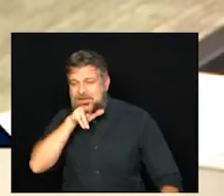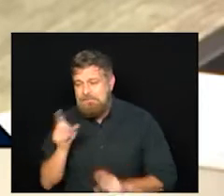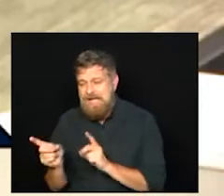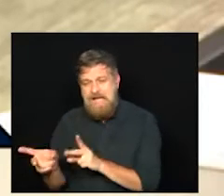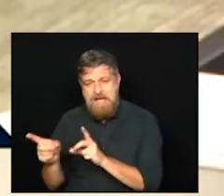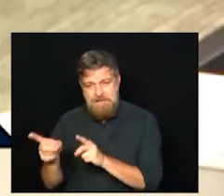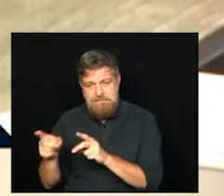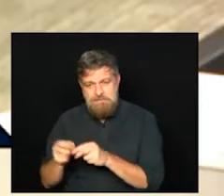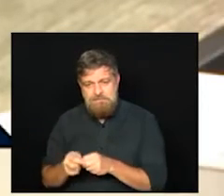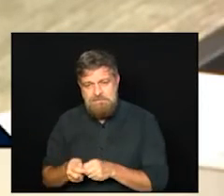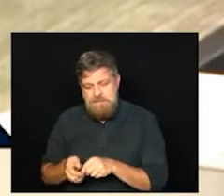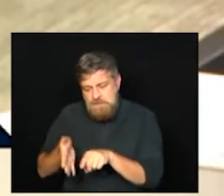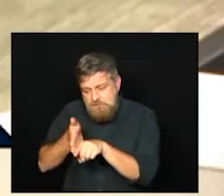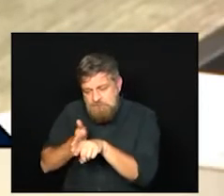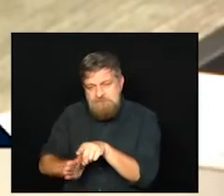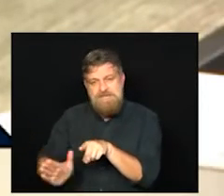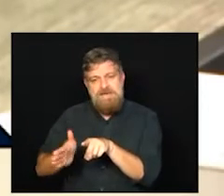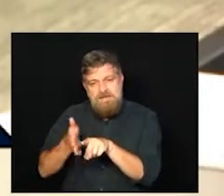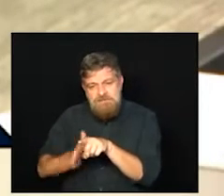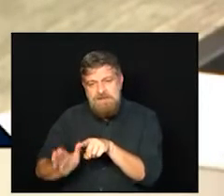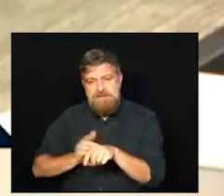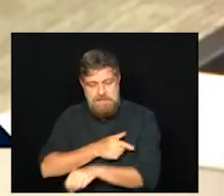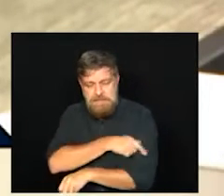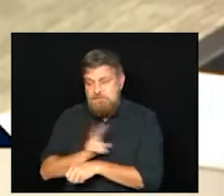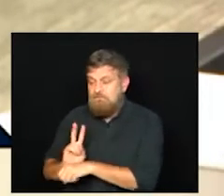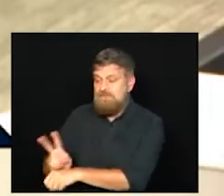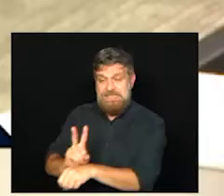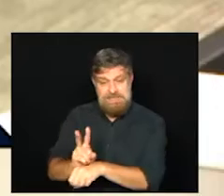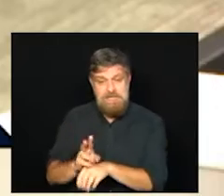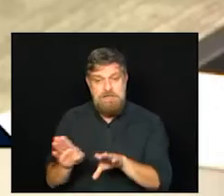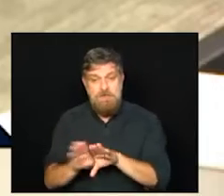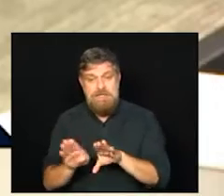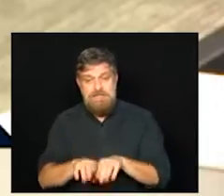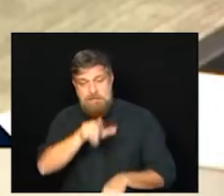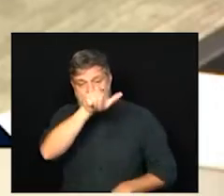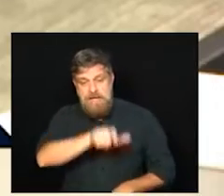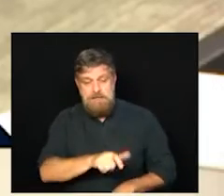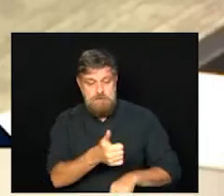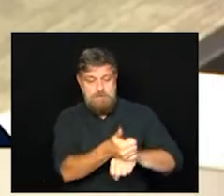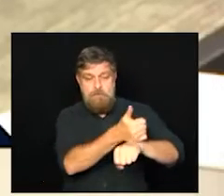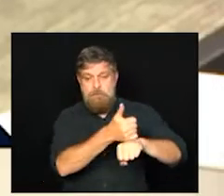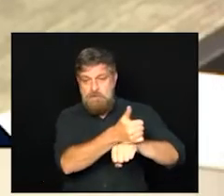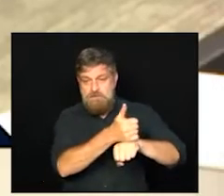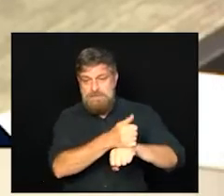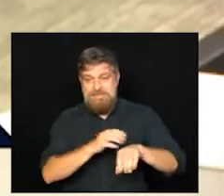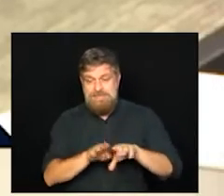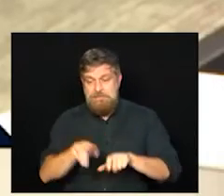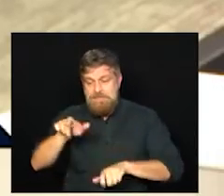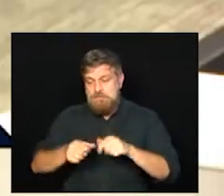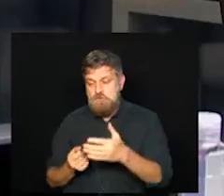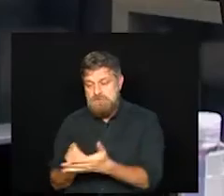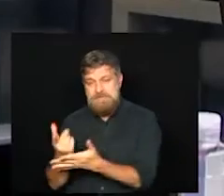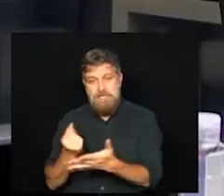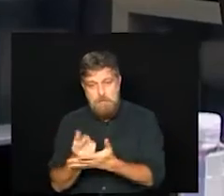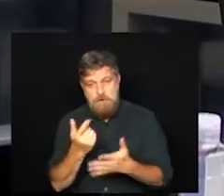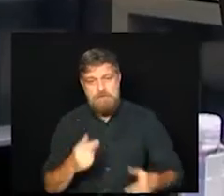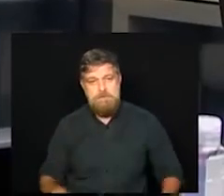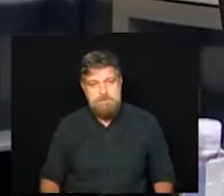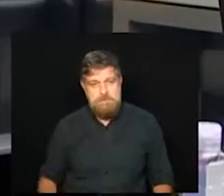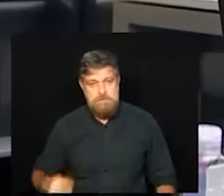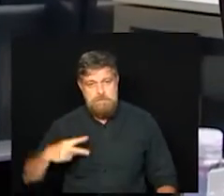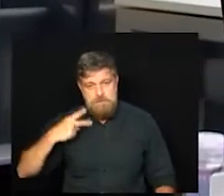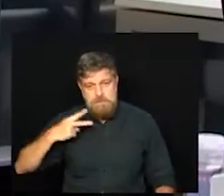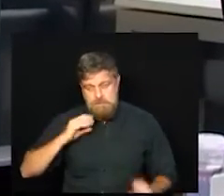sejam fiscalizados pelos próprios munícipes e também pelos criadores e pelos compradores também dos animais. O